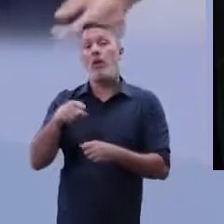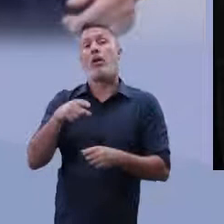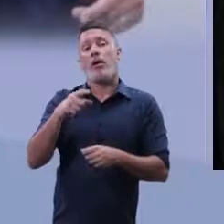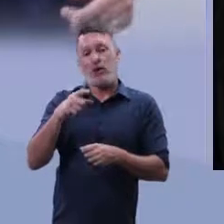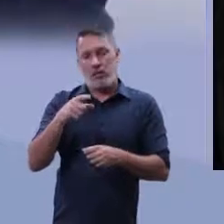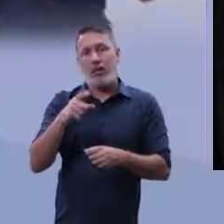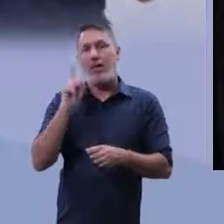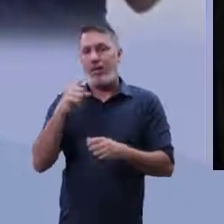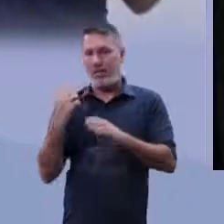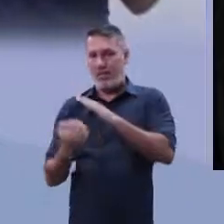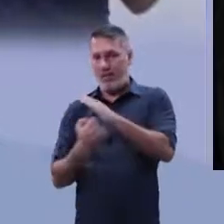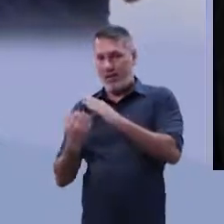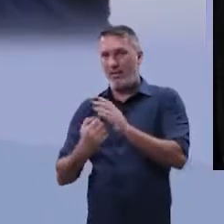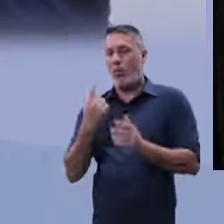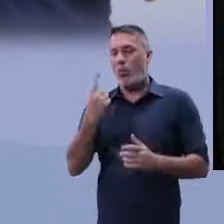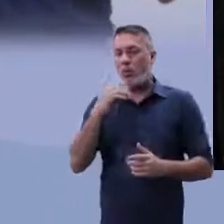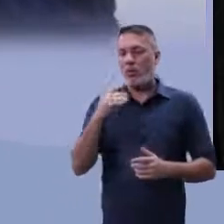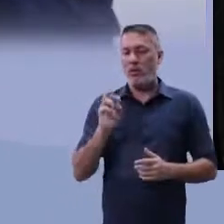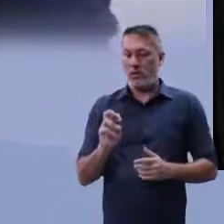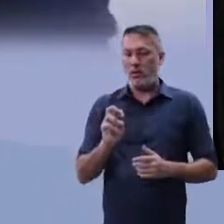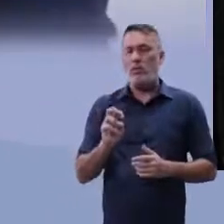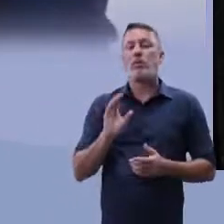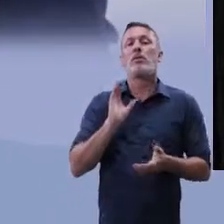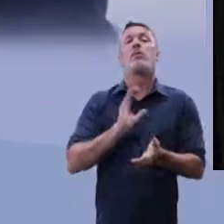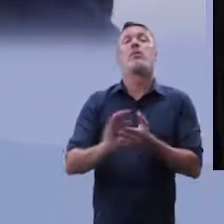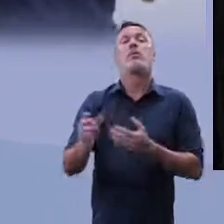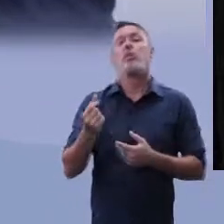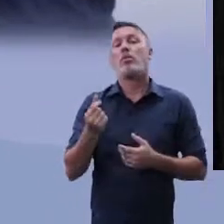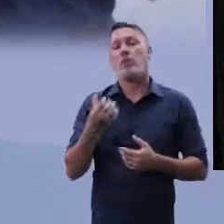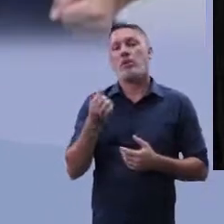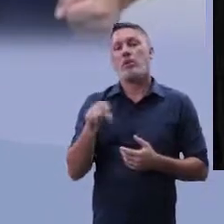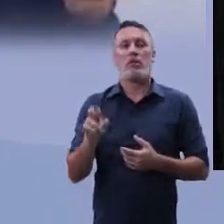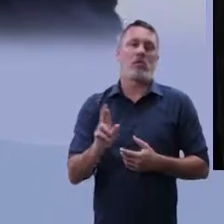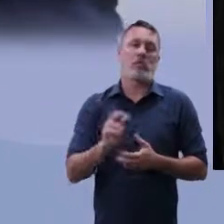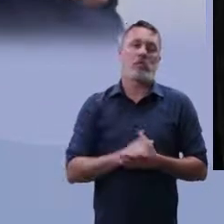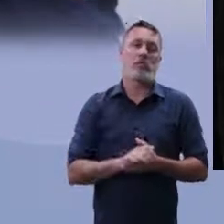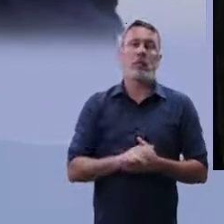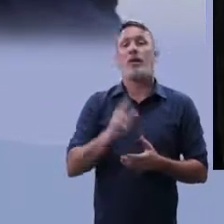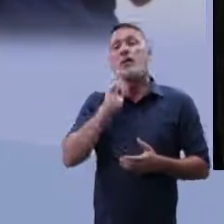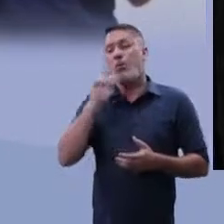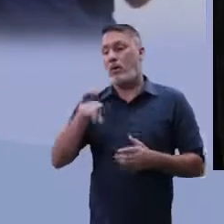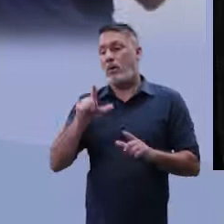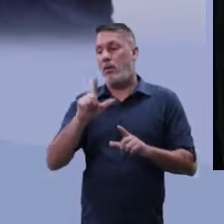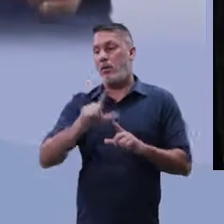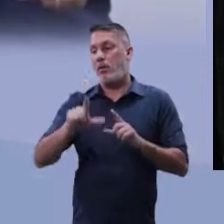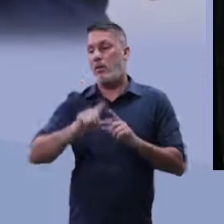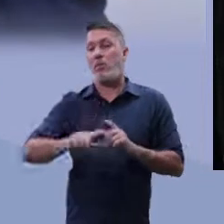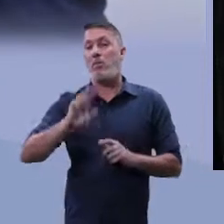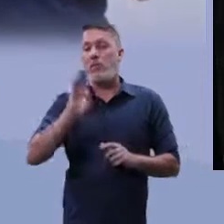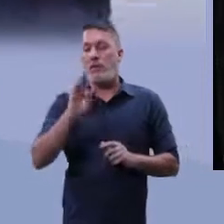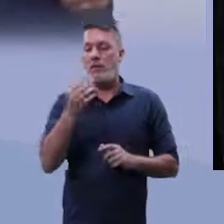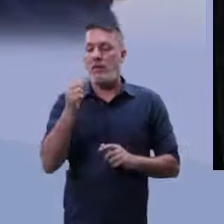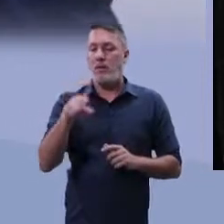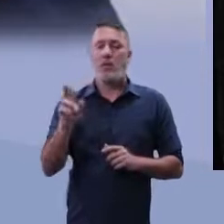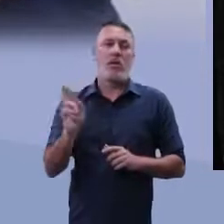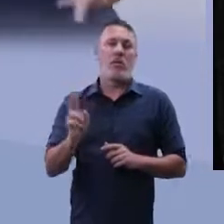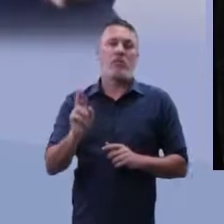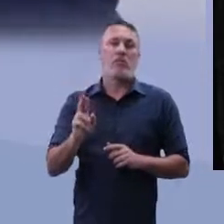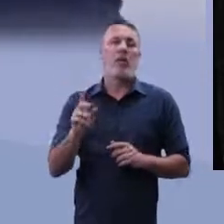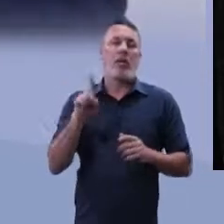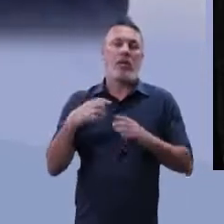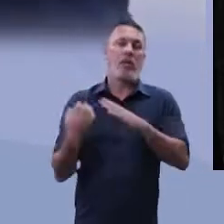5 anos. 5 anos é a empresa lá do 1/5. Vai receber 6 mil reais. Resposta letra